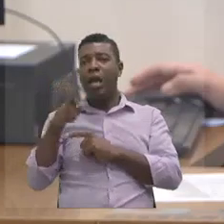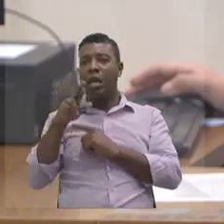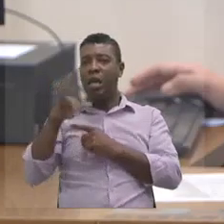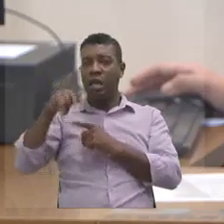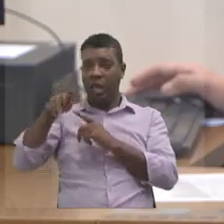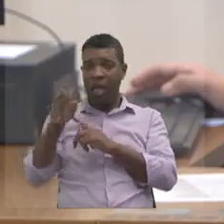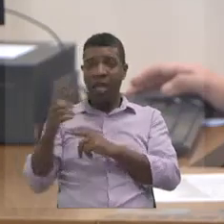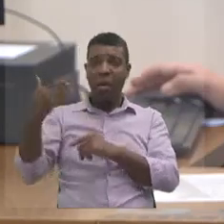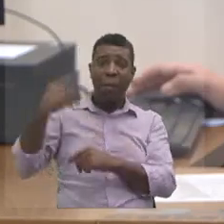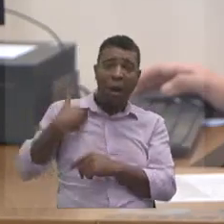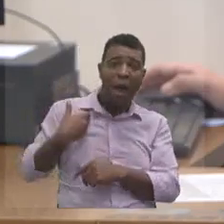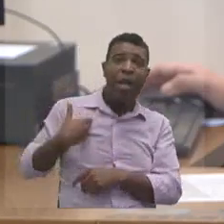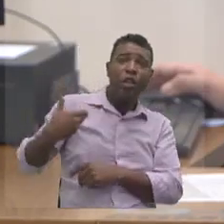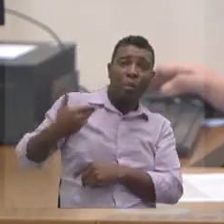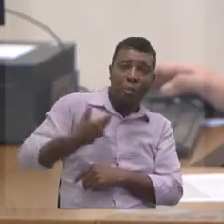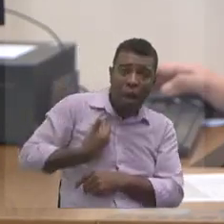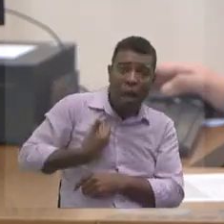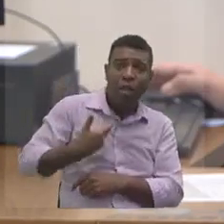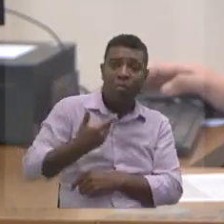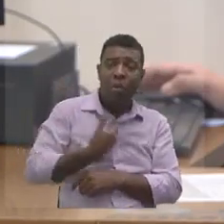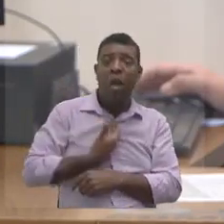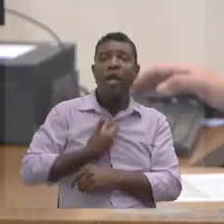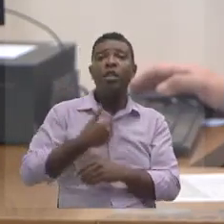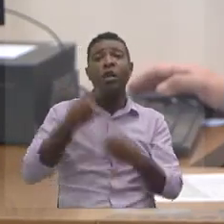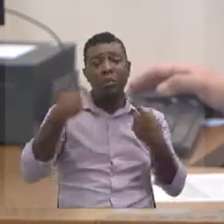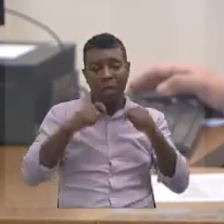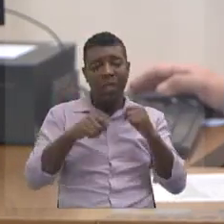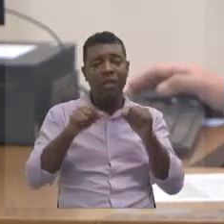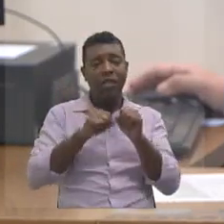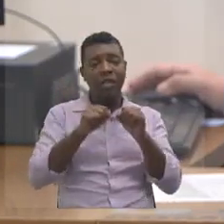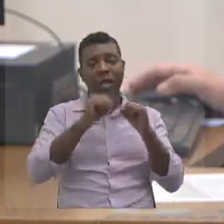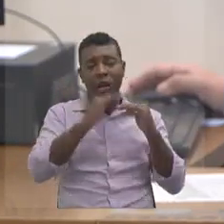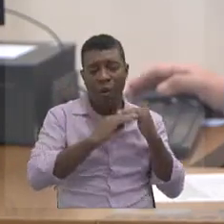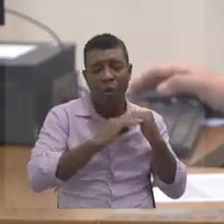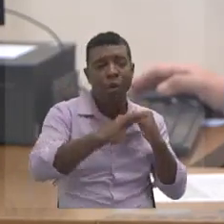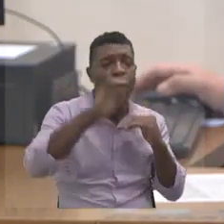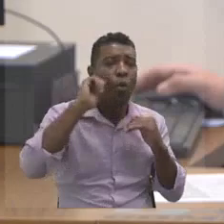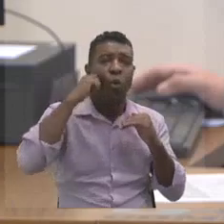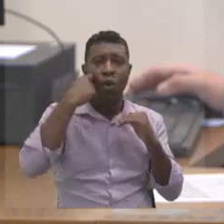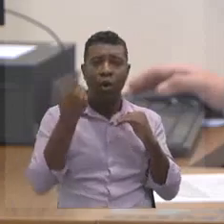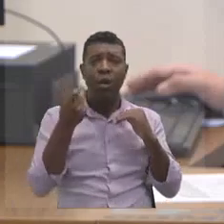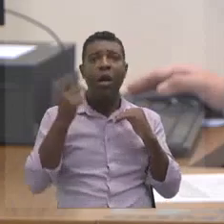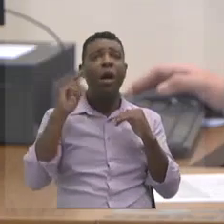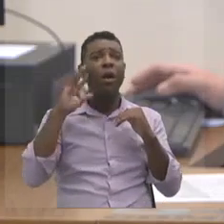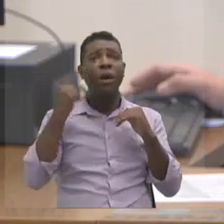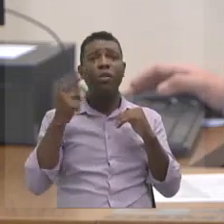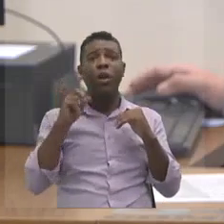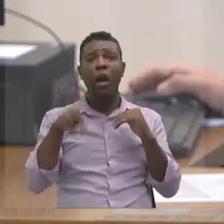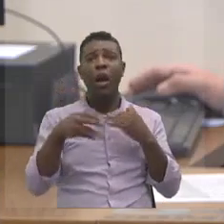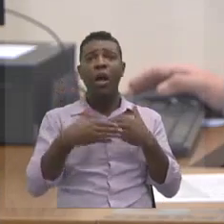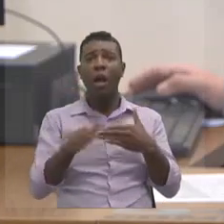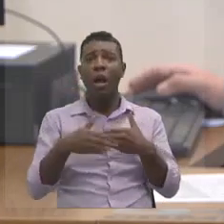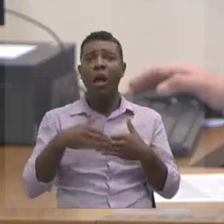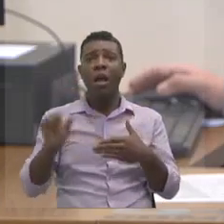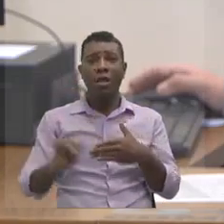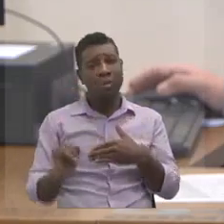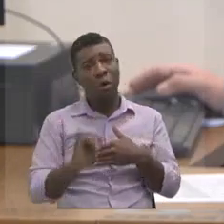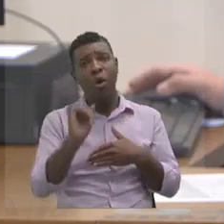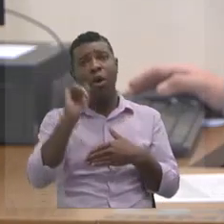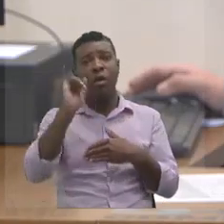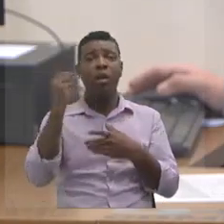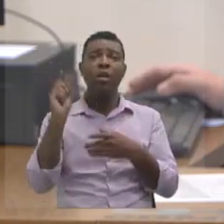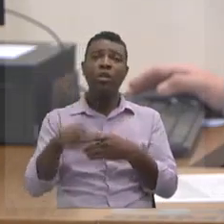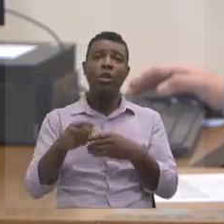fazer realmente recapeamento dessa estrada que eu acho que é uma porta importante de entrada e saída também de Minas Gerais como